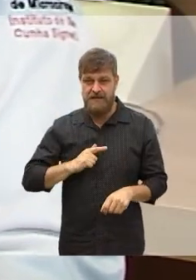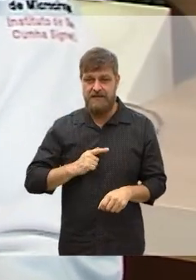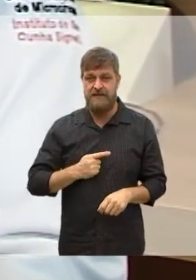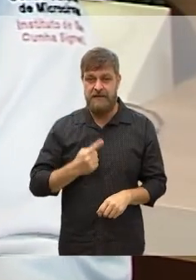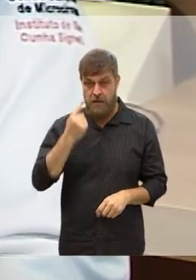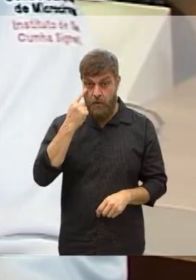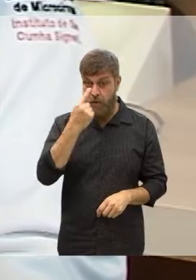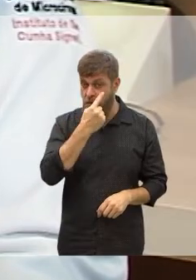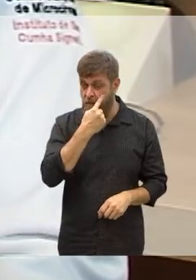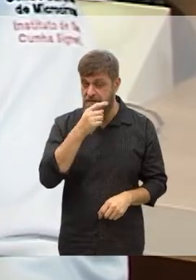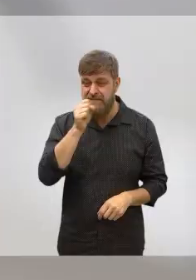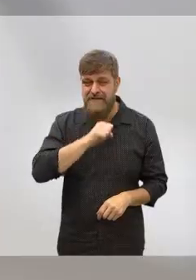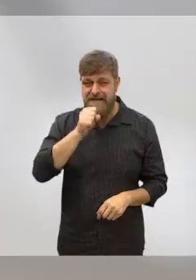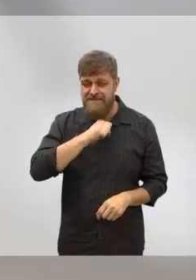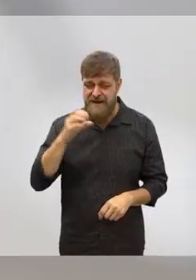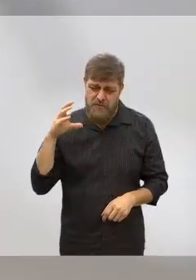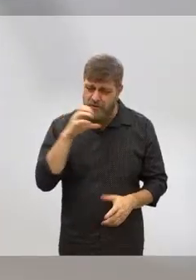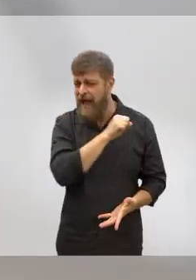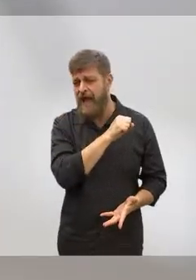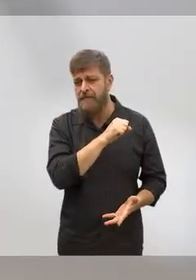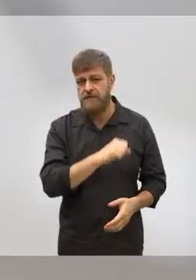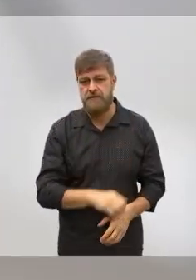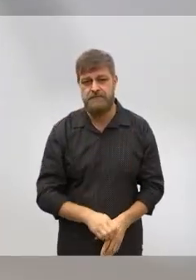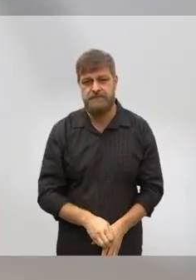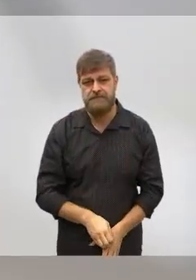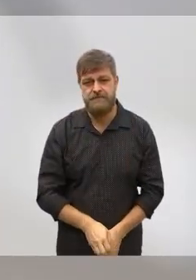precoce da estrutura ocular como um todo.